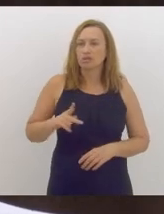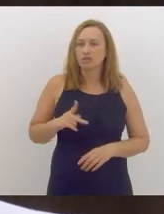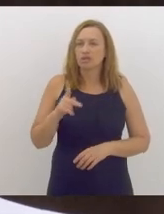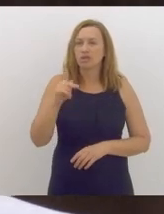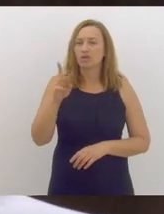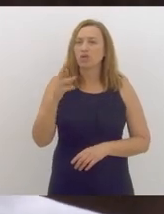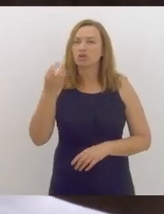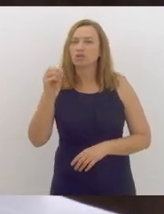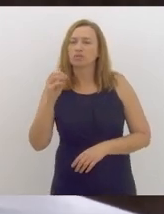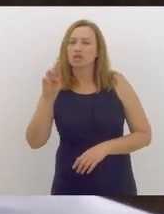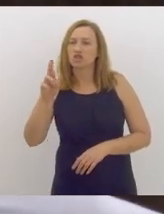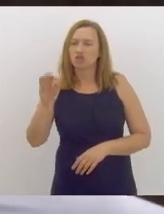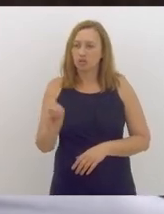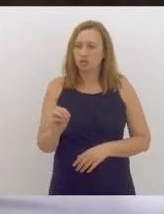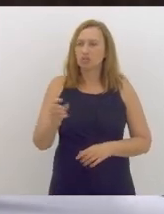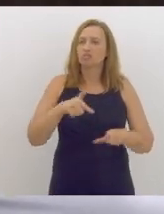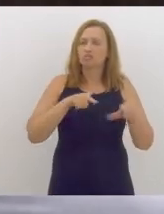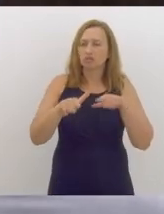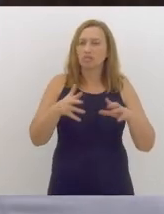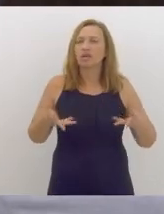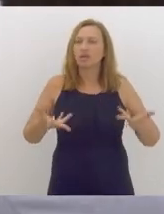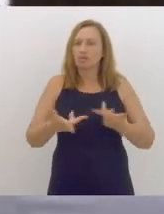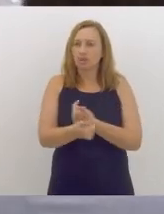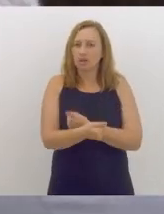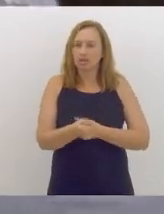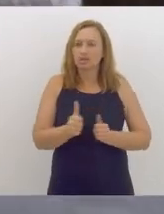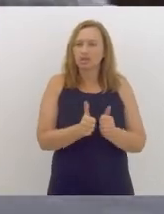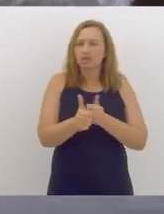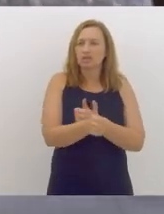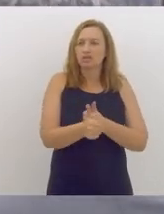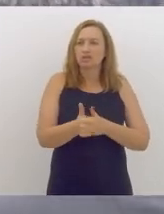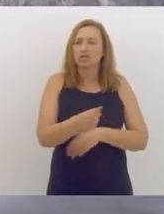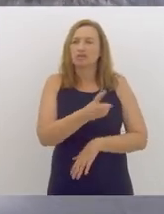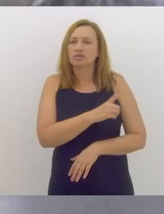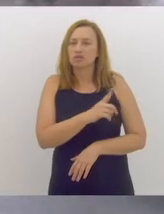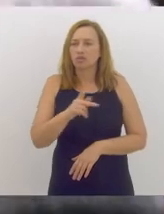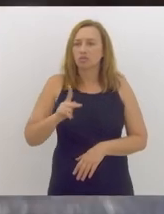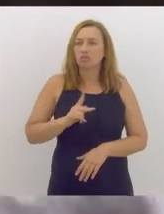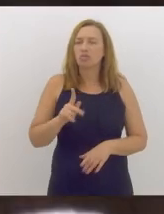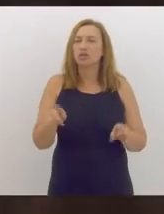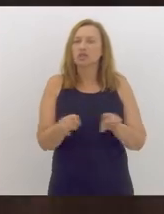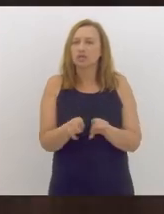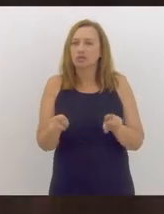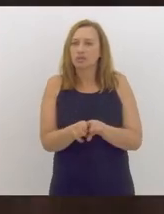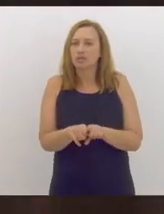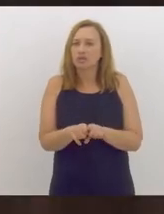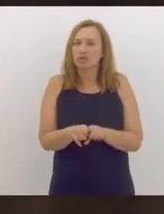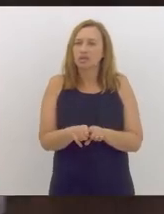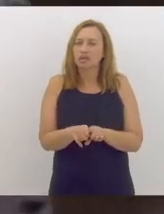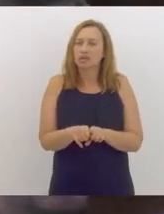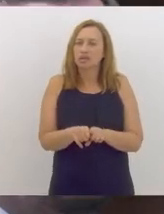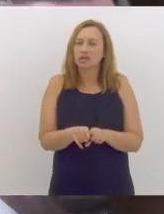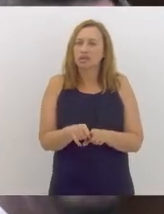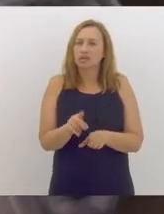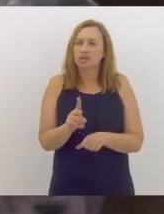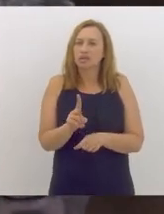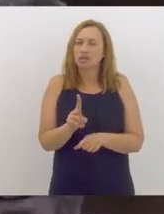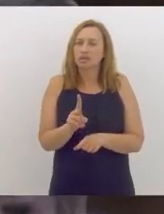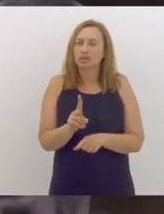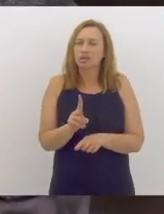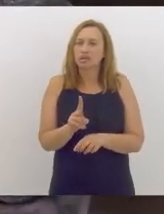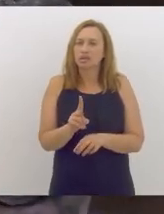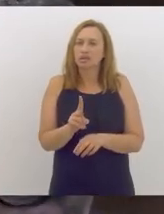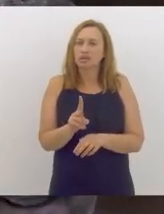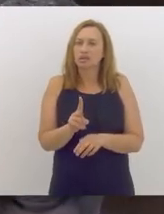Pacheco, porque faz um trabalho de excelência à frente da defensoria, e também sempre muito